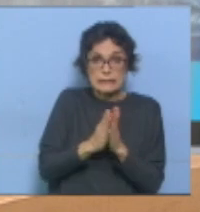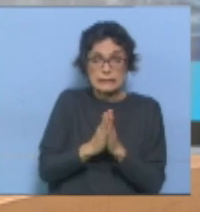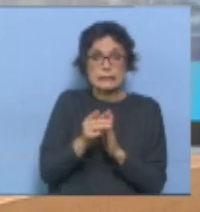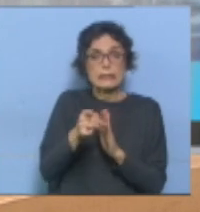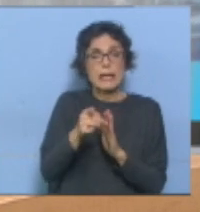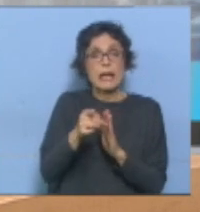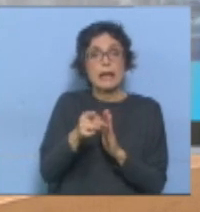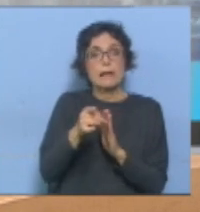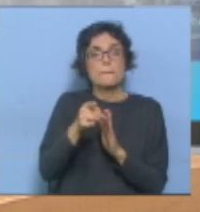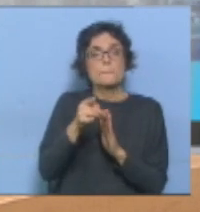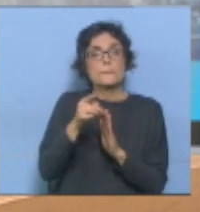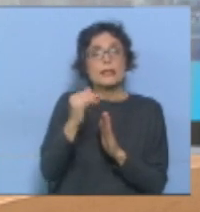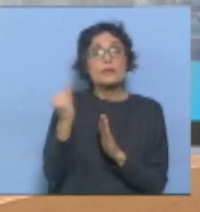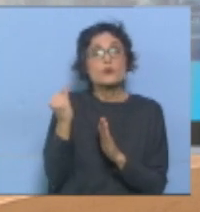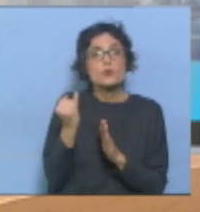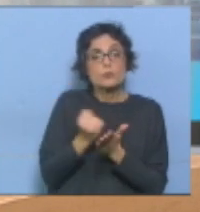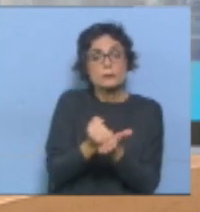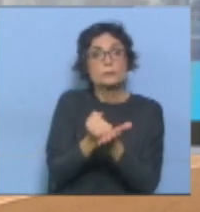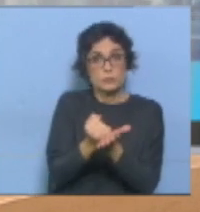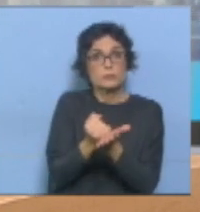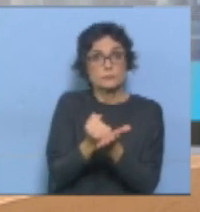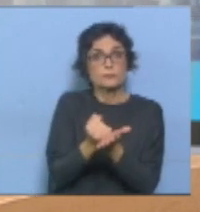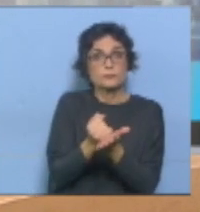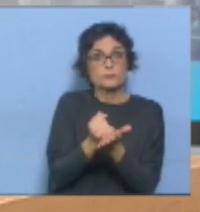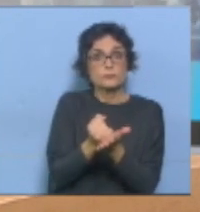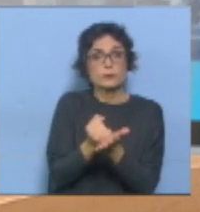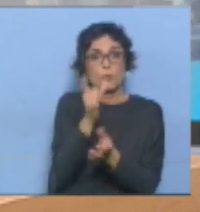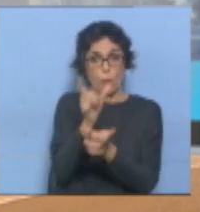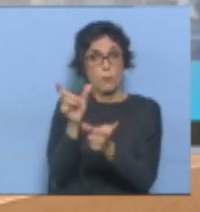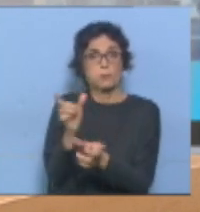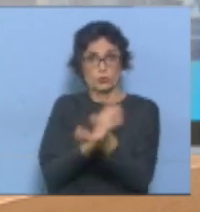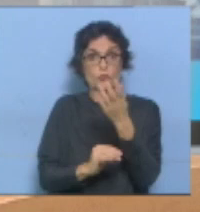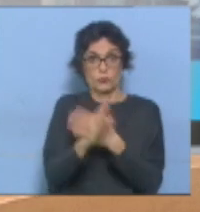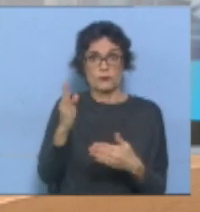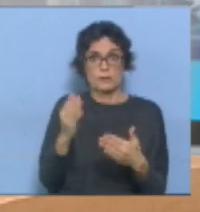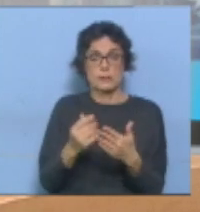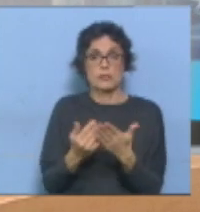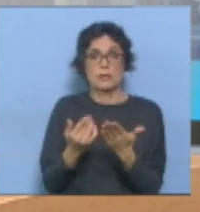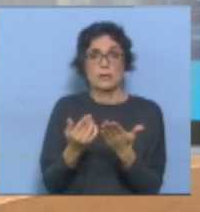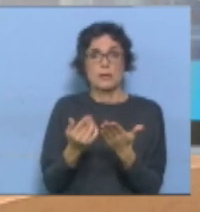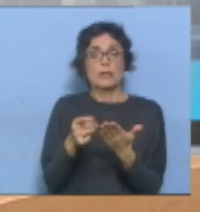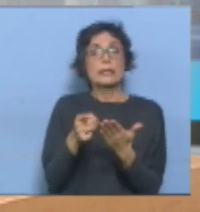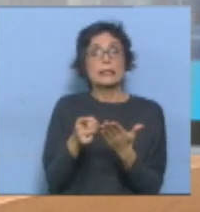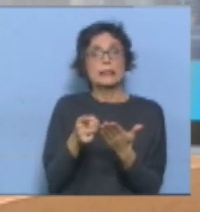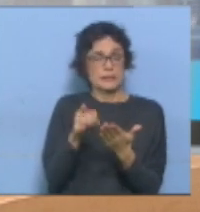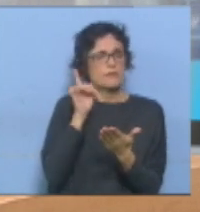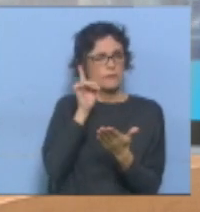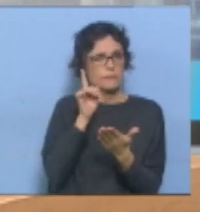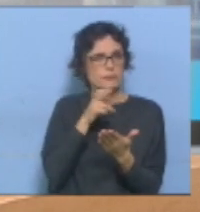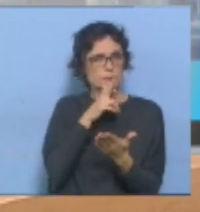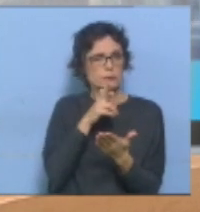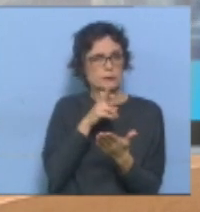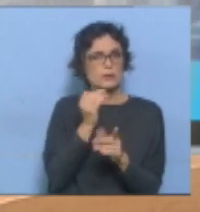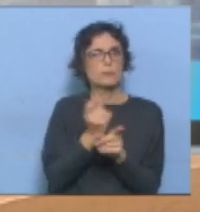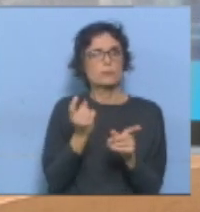os centros sociais e paroquiais, mas outras instituições, como as CERCIs ou outras instituições. E muito interessante que